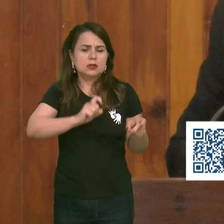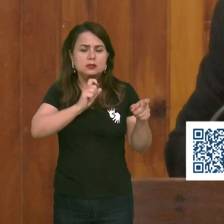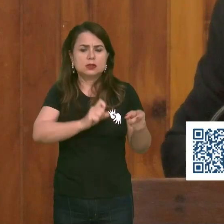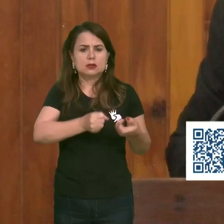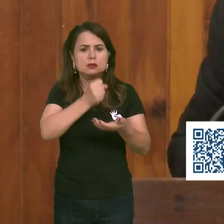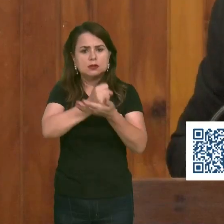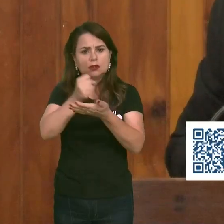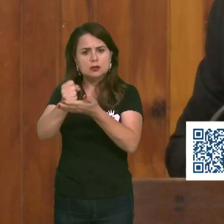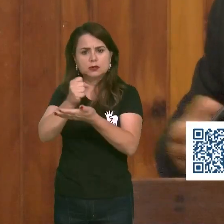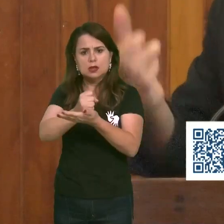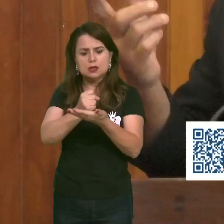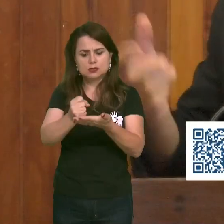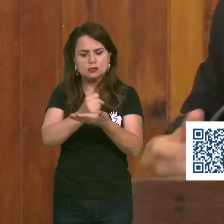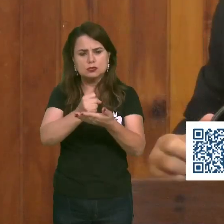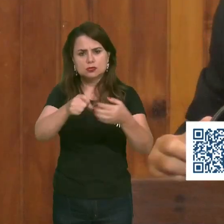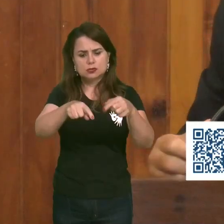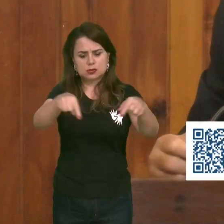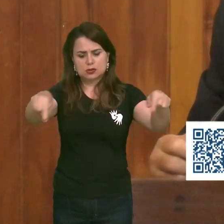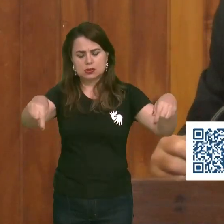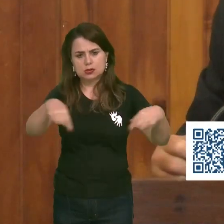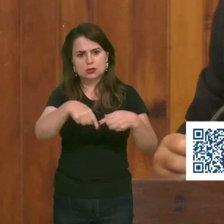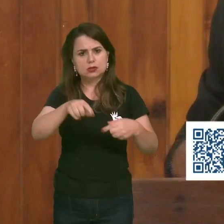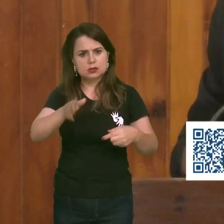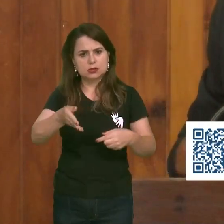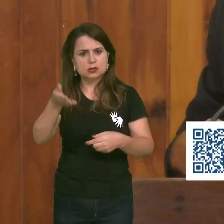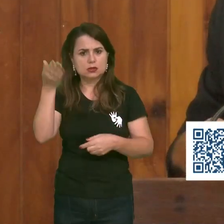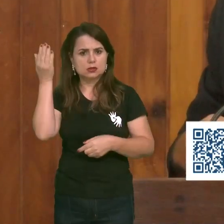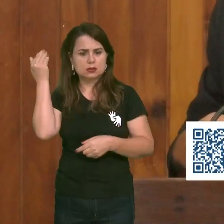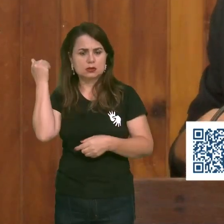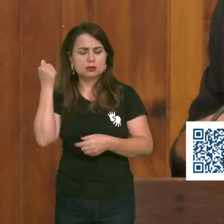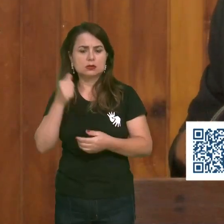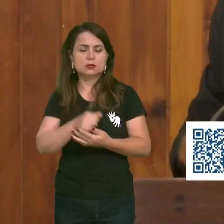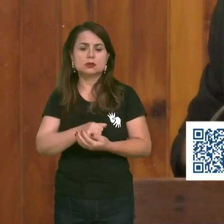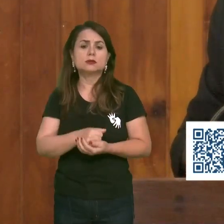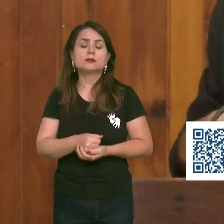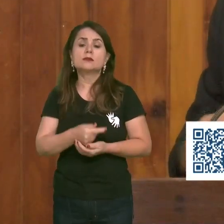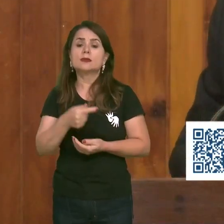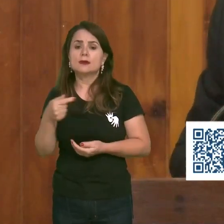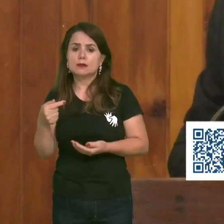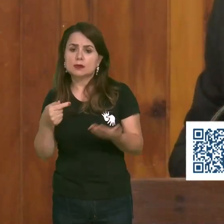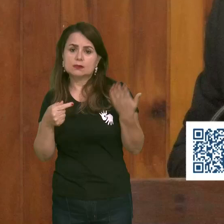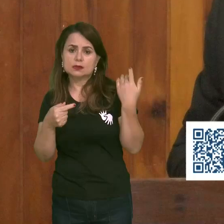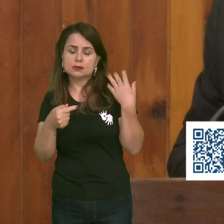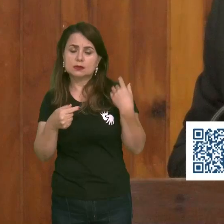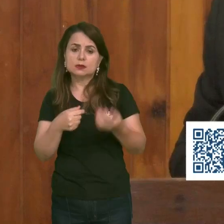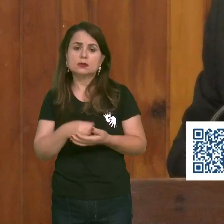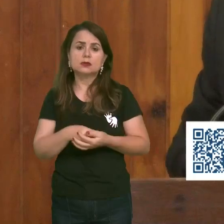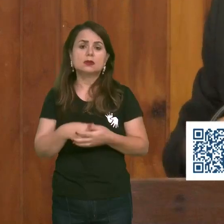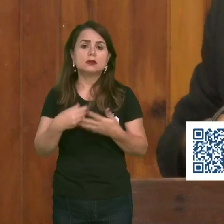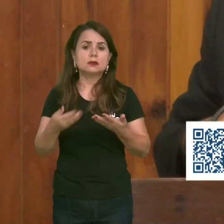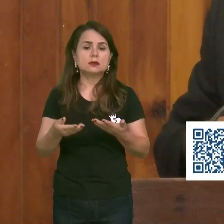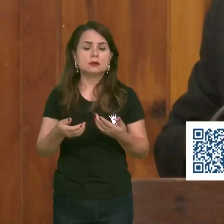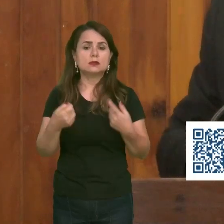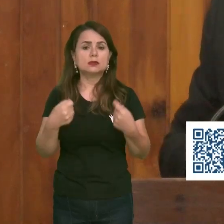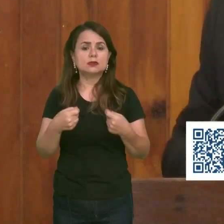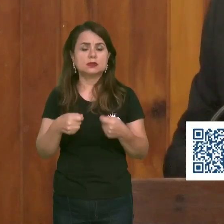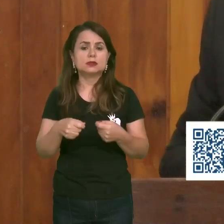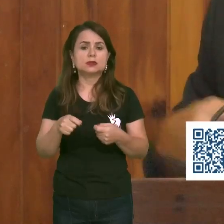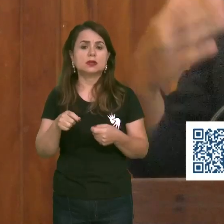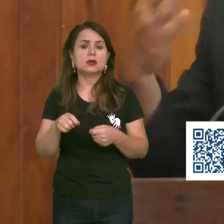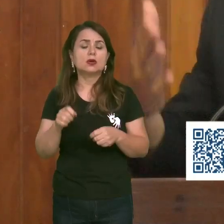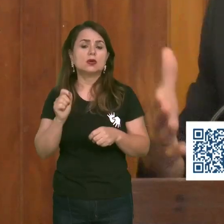na gestão passada retrasada e a necessidade hoje de estarem sendo